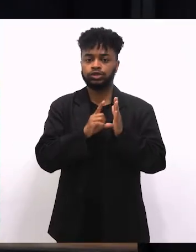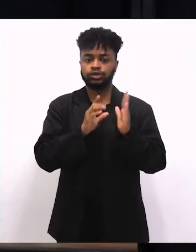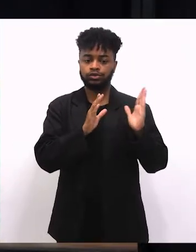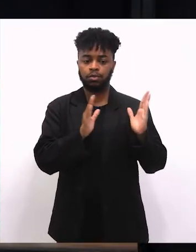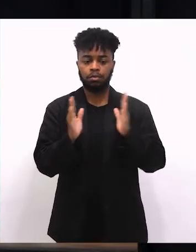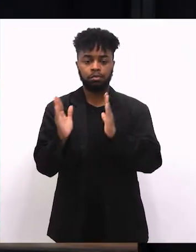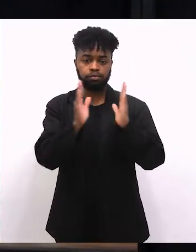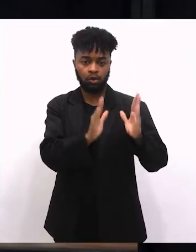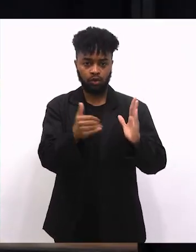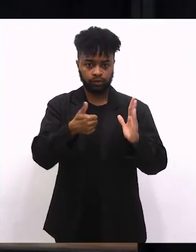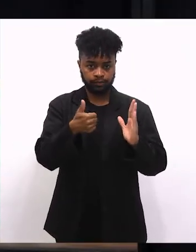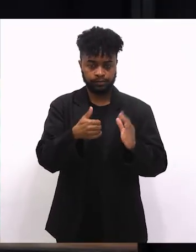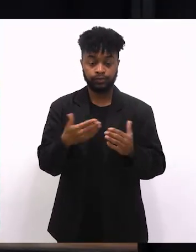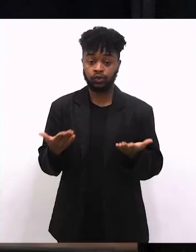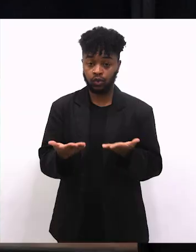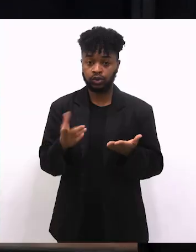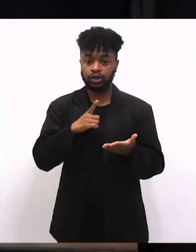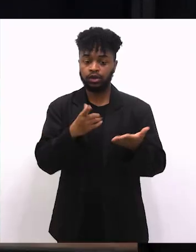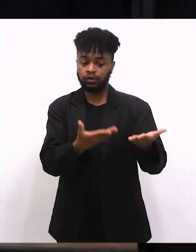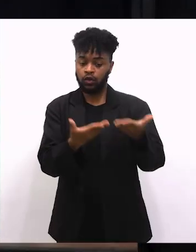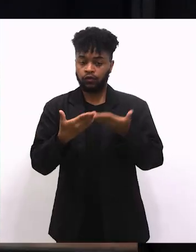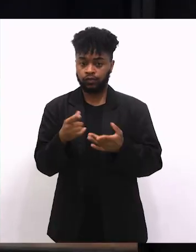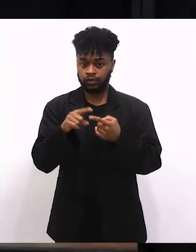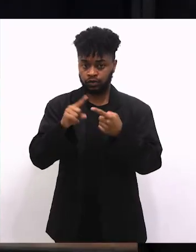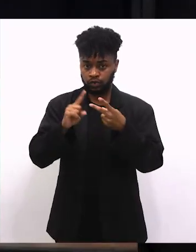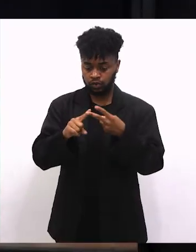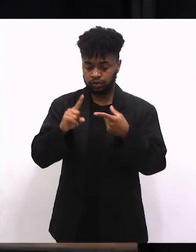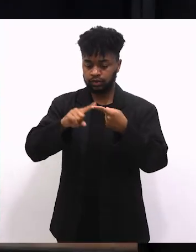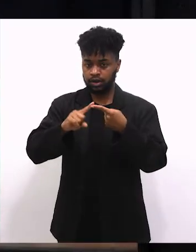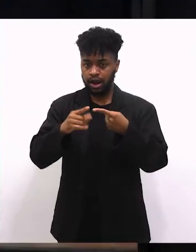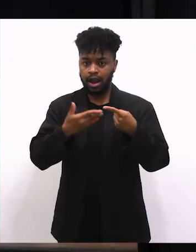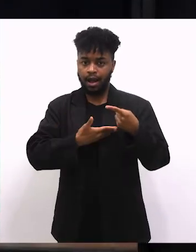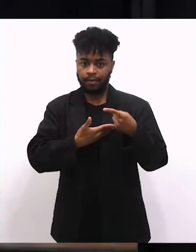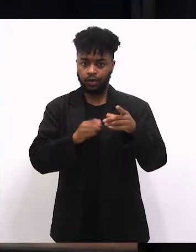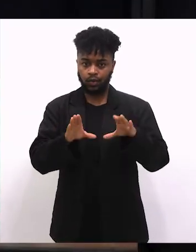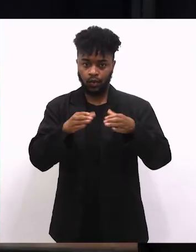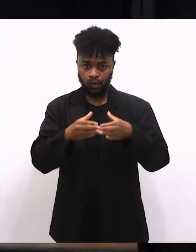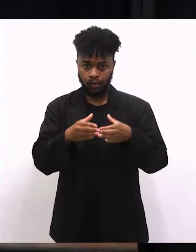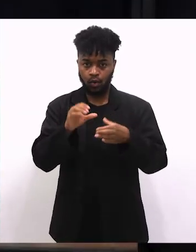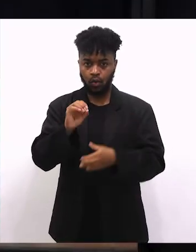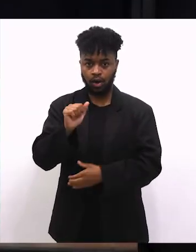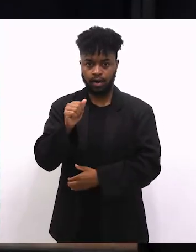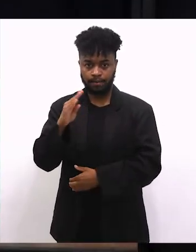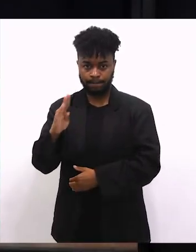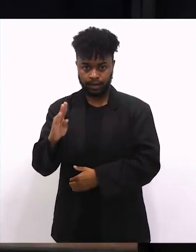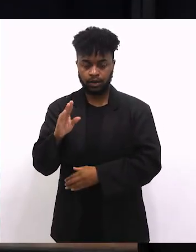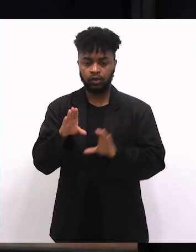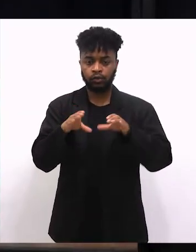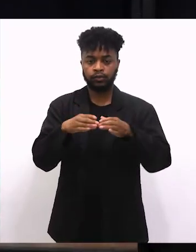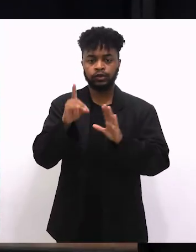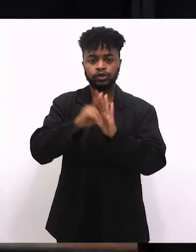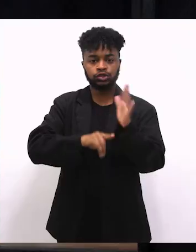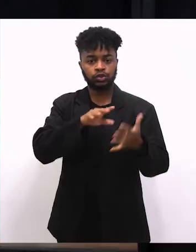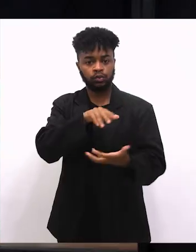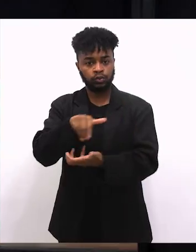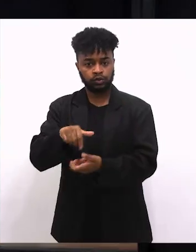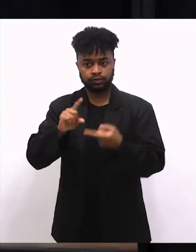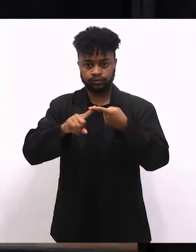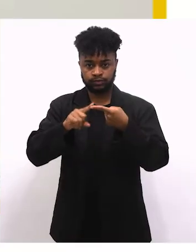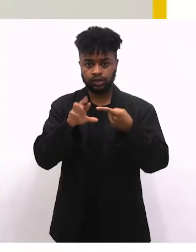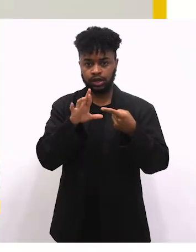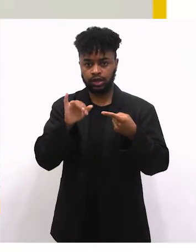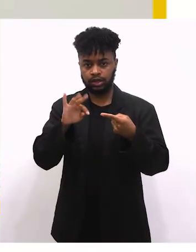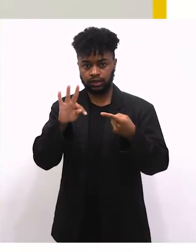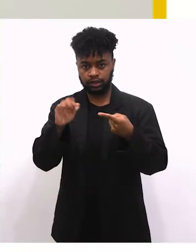bloco. Bom, para esse programa a gente tem aqui duas convidadas, a minha colega de comissão lá na OAB, Comissão de Direito